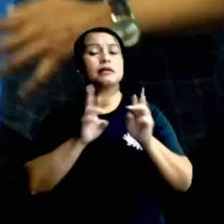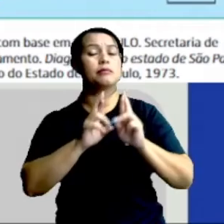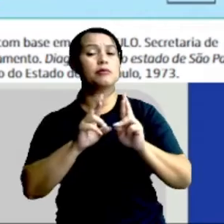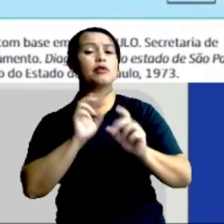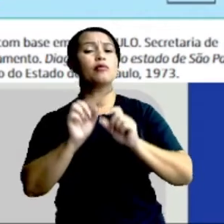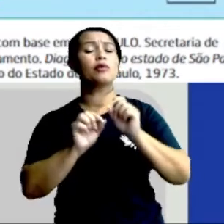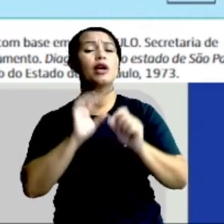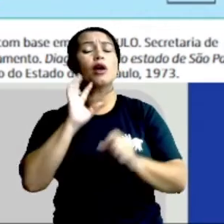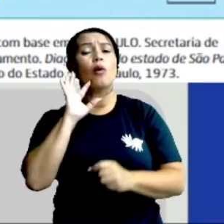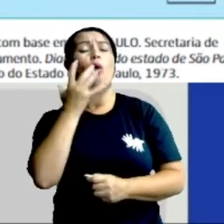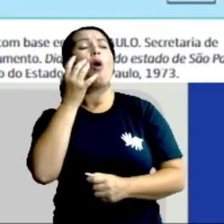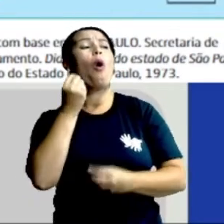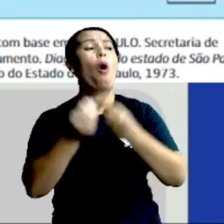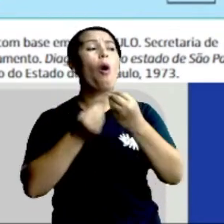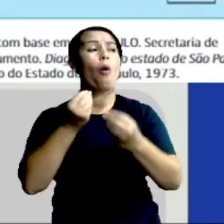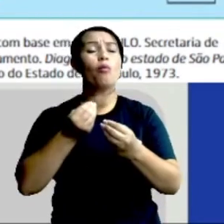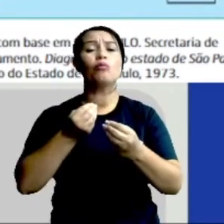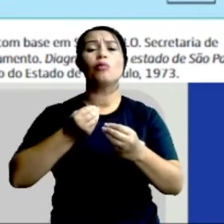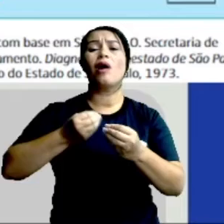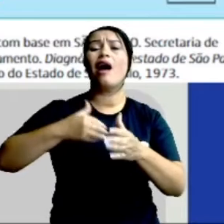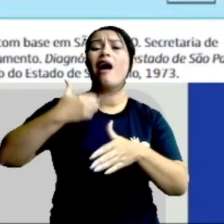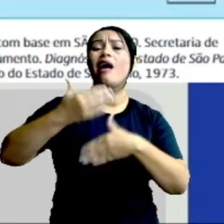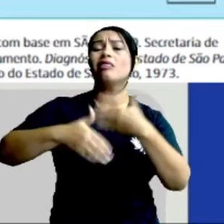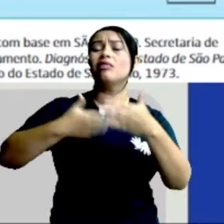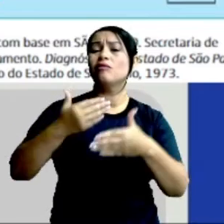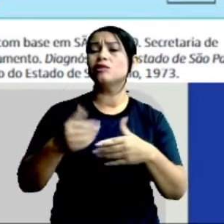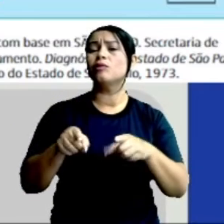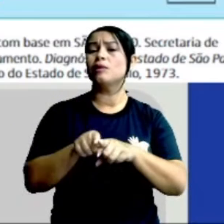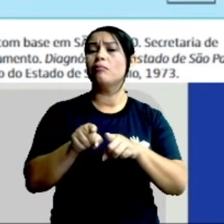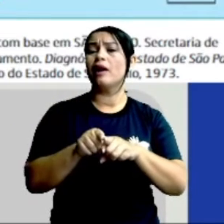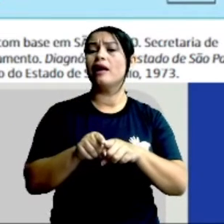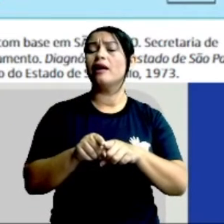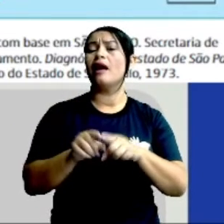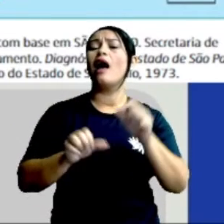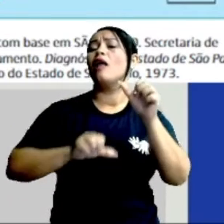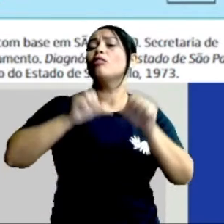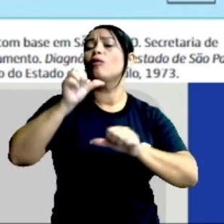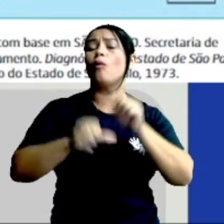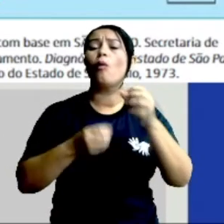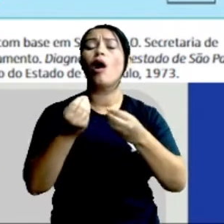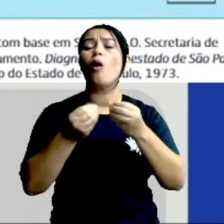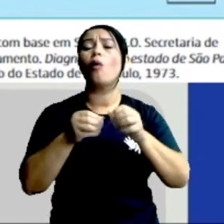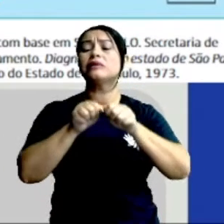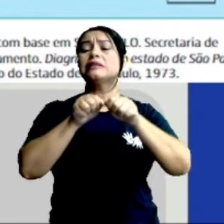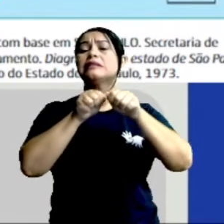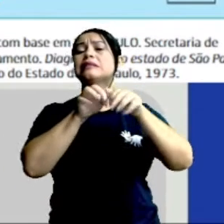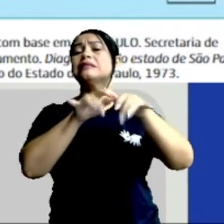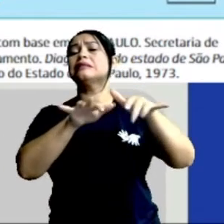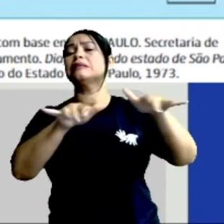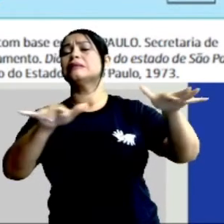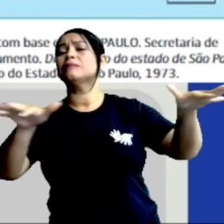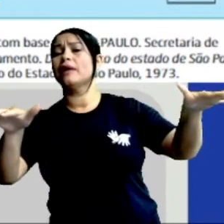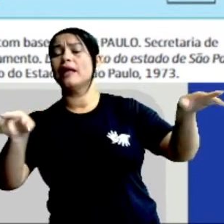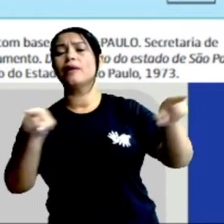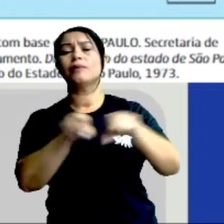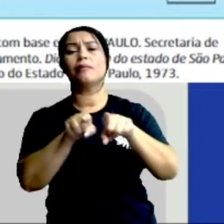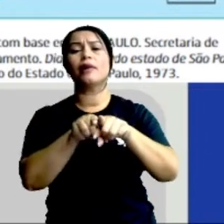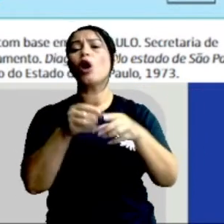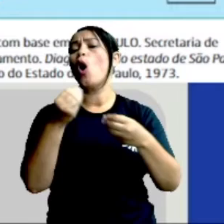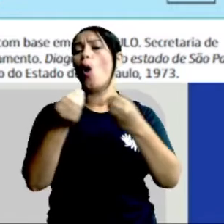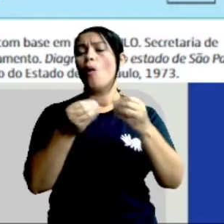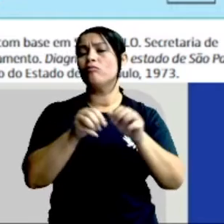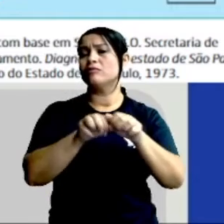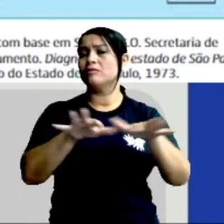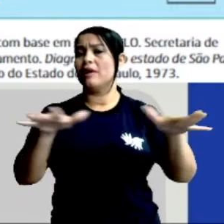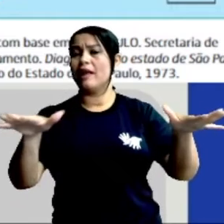perspectiva, como é que aconteceu a difusão, né, das indústrias, ou seja, como é que as indústrias se espalharam pelo país? Eu trouxe como